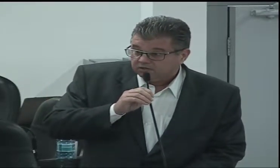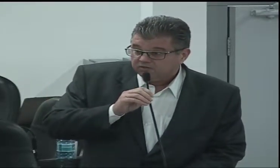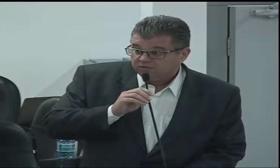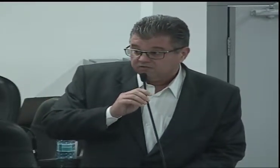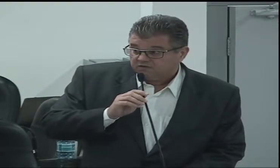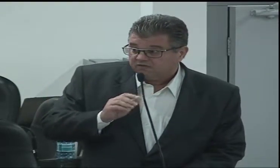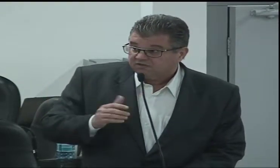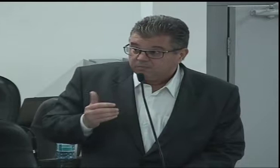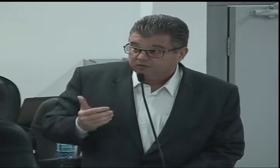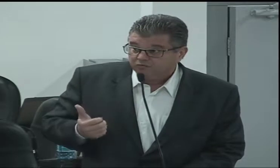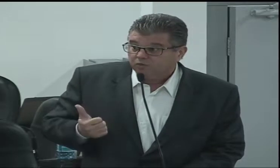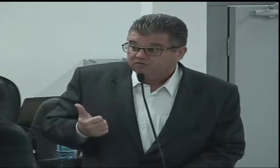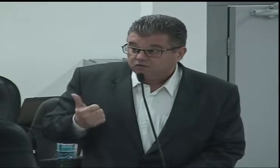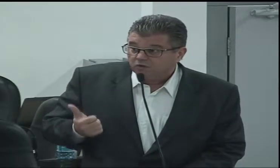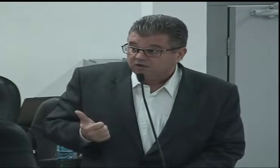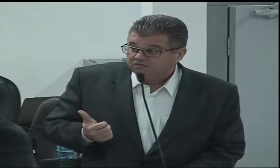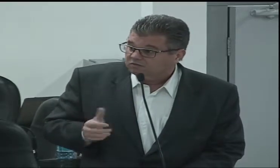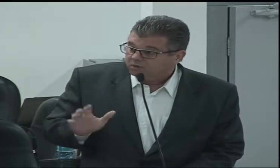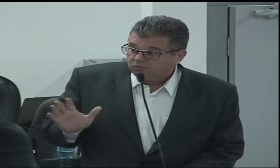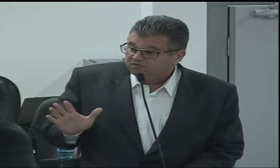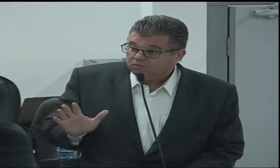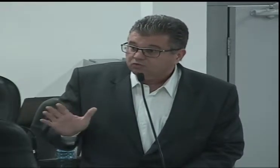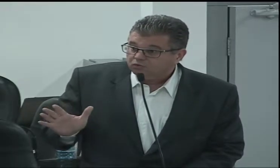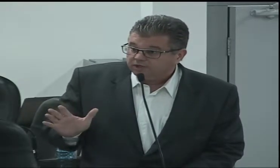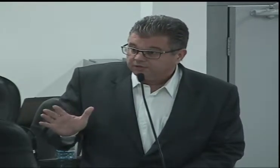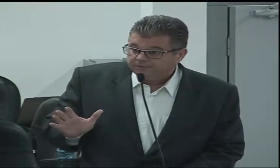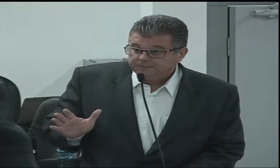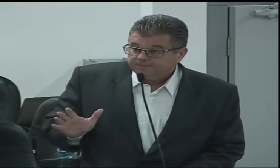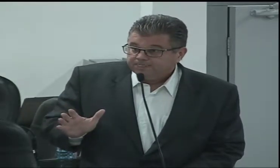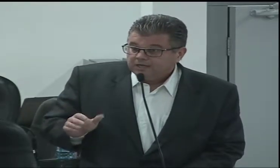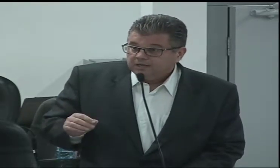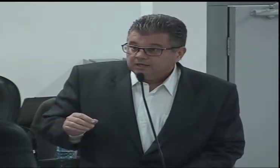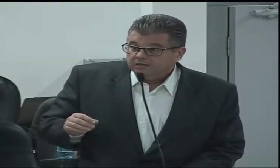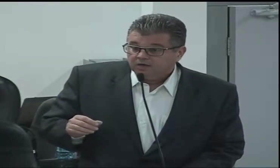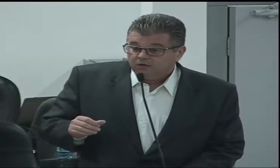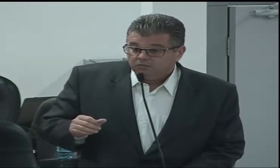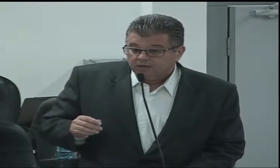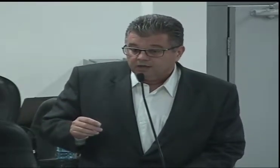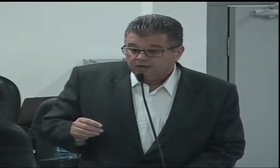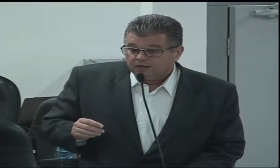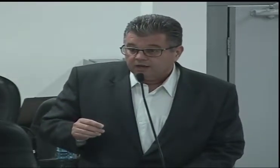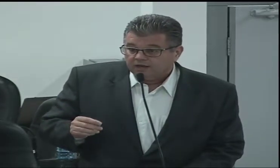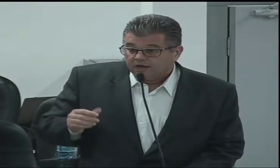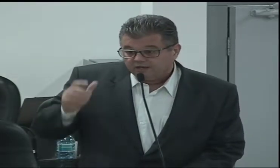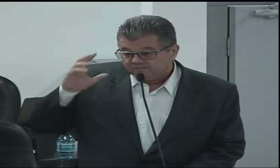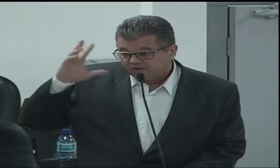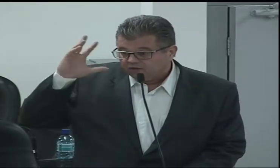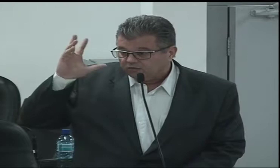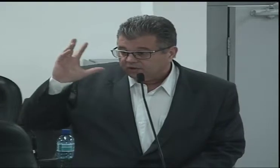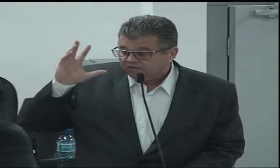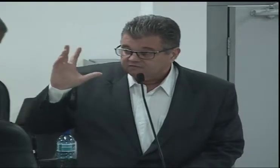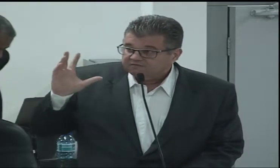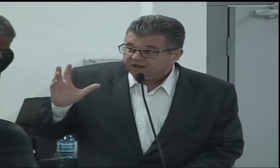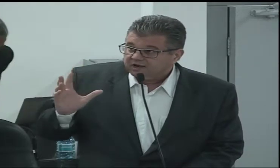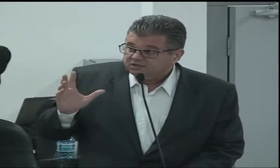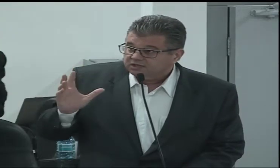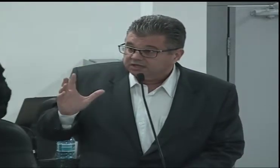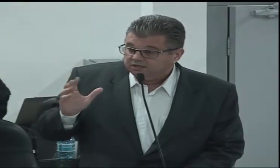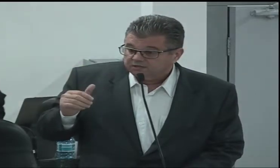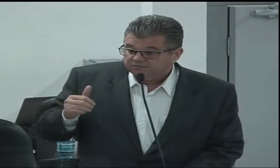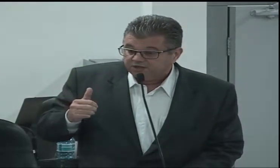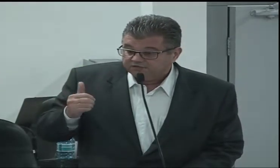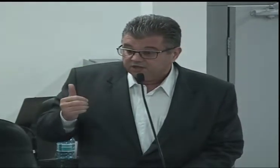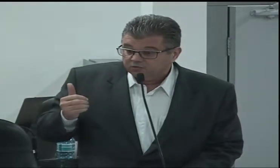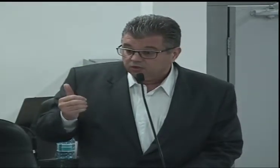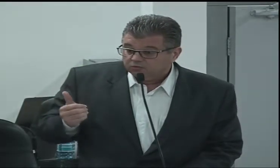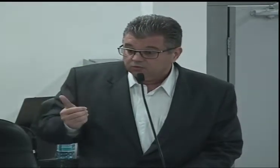sexualmente transmissíveis em pessoas idosas é uma coisa absurda. Então, aí veio, né, esse start, né,